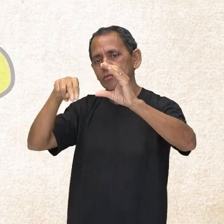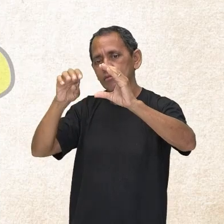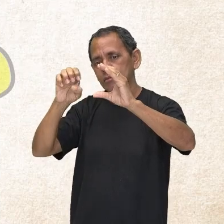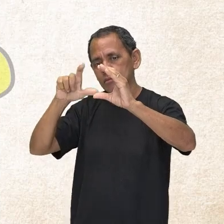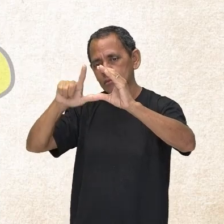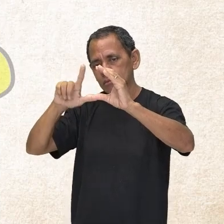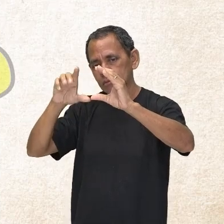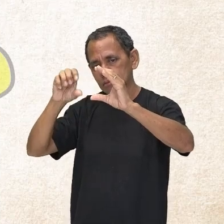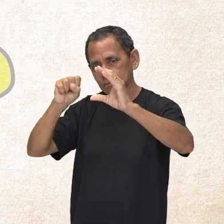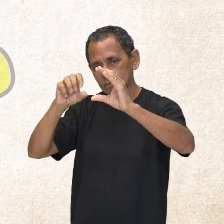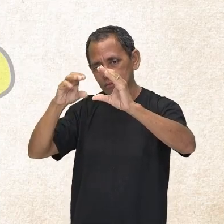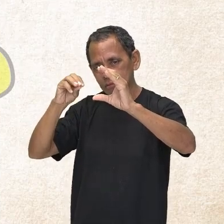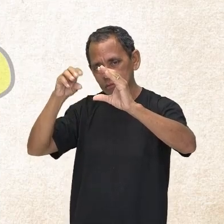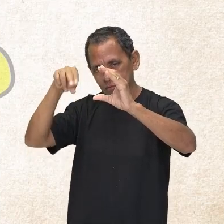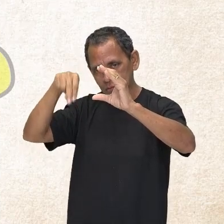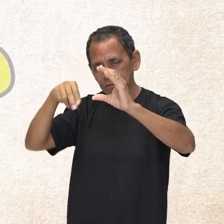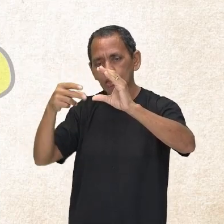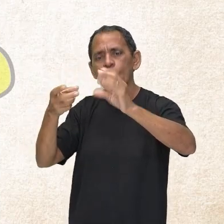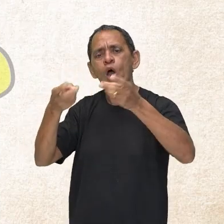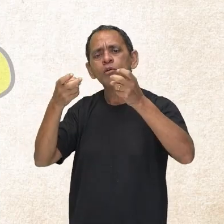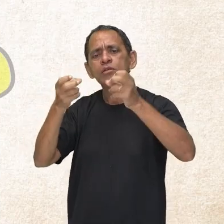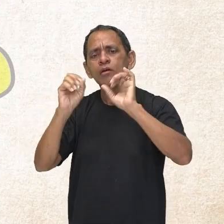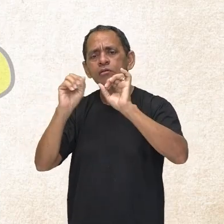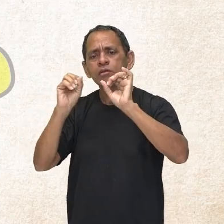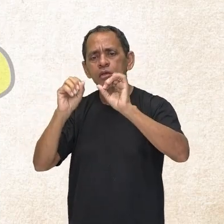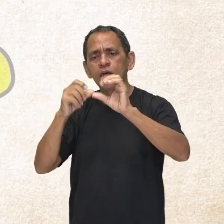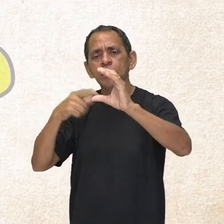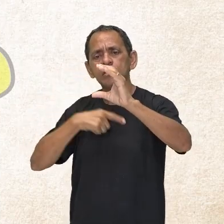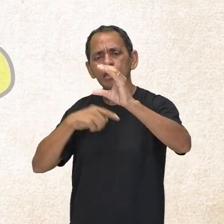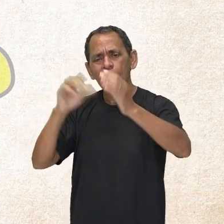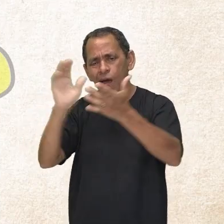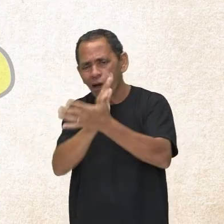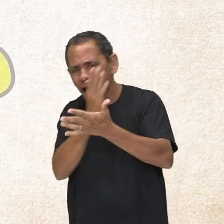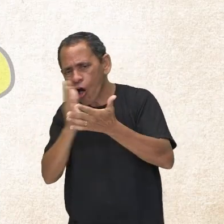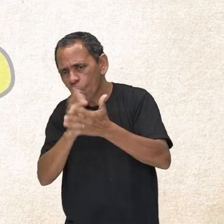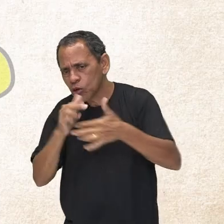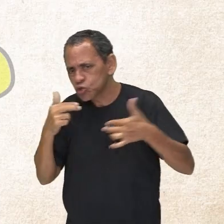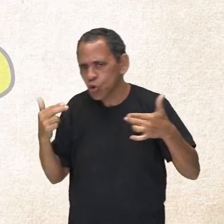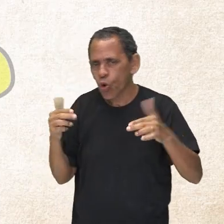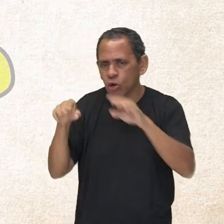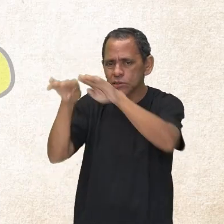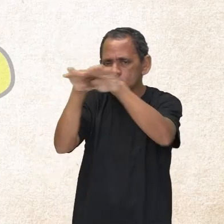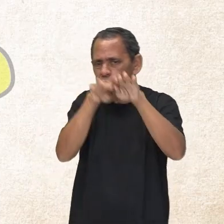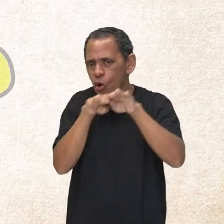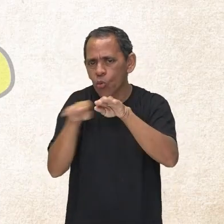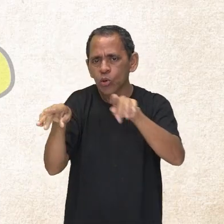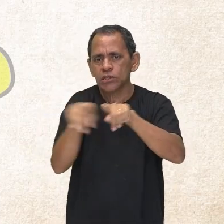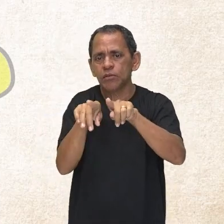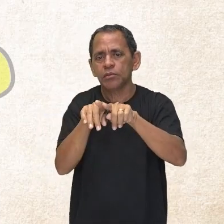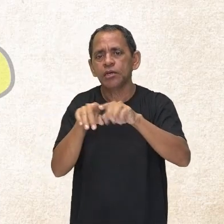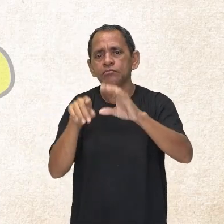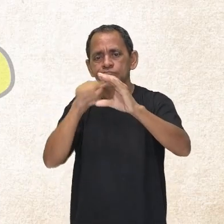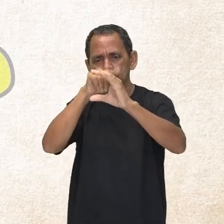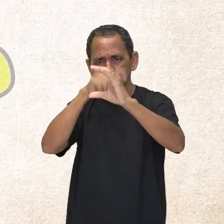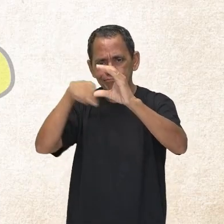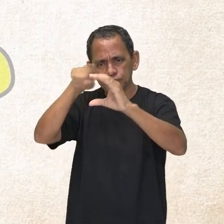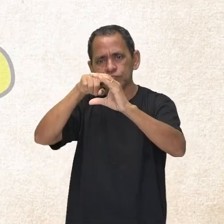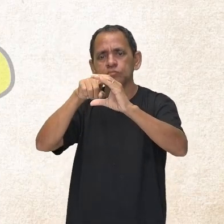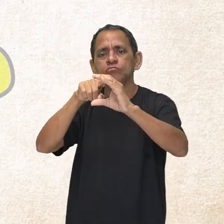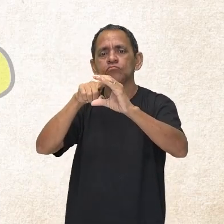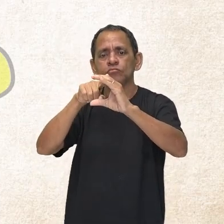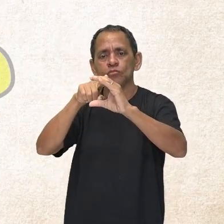nós observarmos aqui, eles têm algumas coisas em comum. Temos circunstâncias da